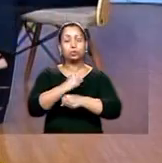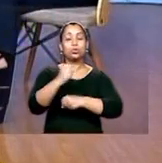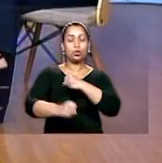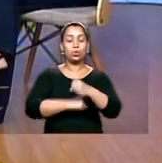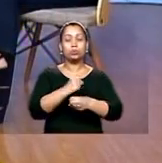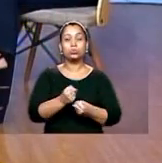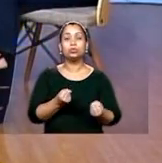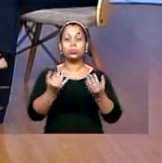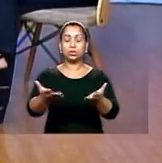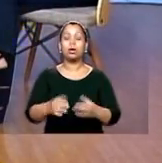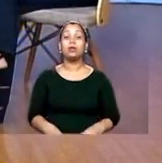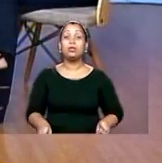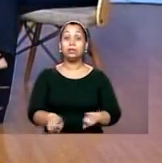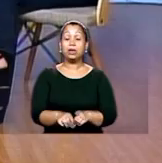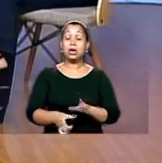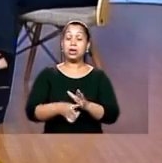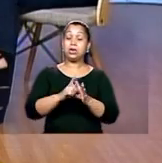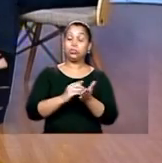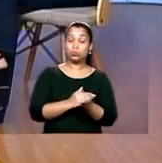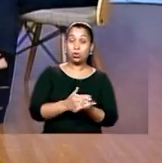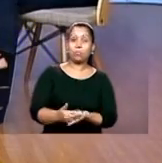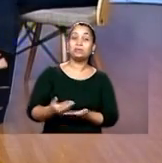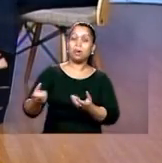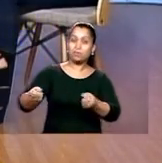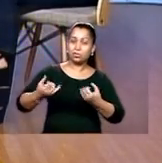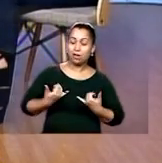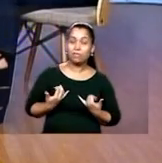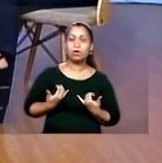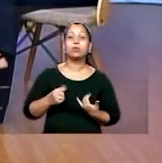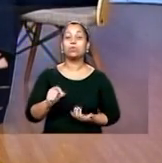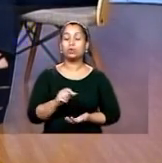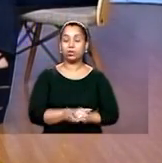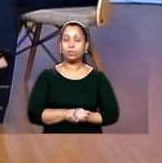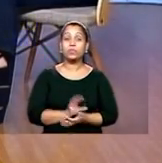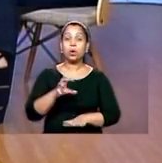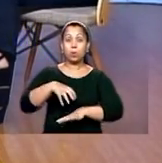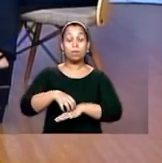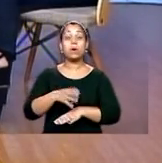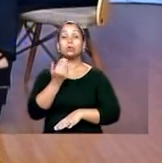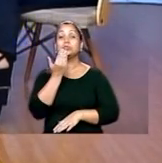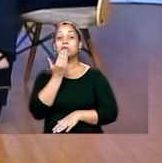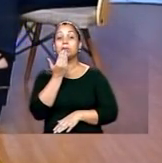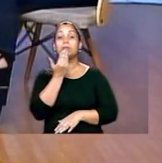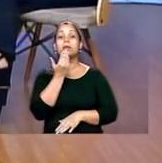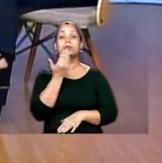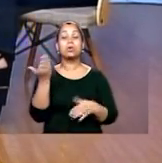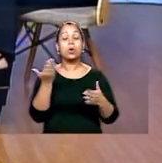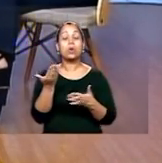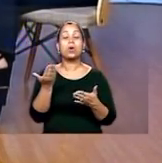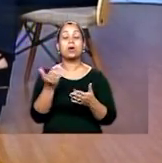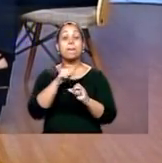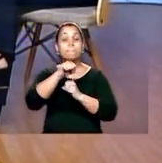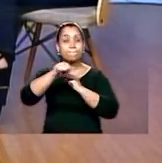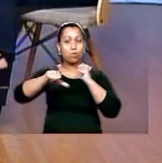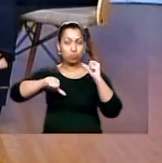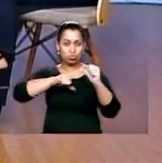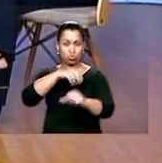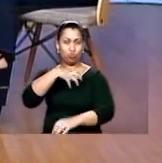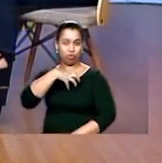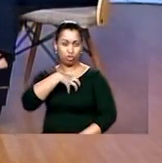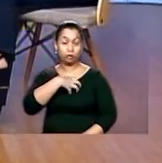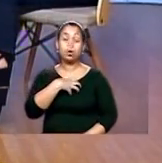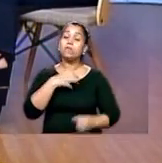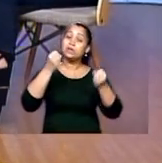Vocês estavam me falando antes da gente começar o programa que o Banco de Alimentos passou recentemente por uma reestruturação. Então eu queria que vocês